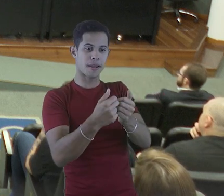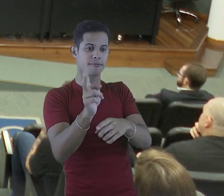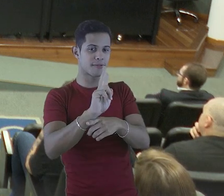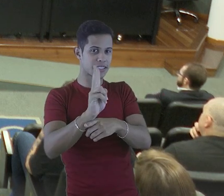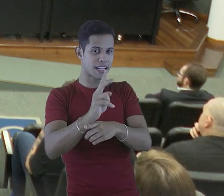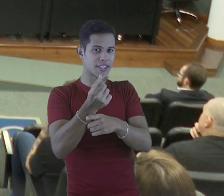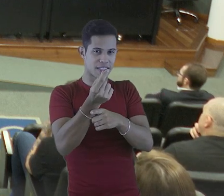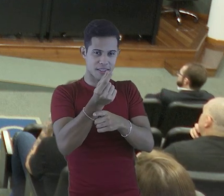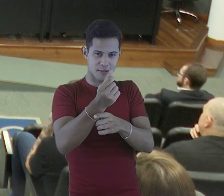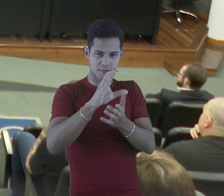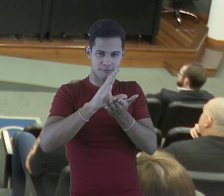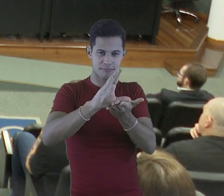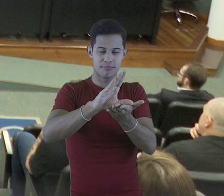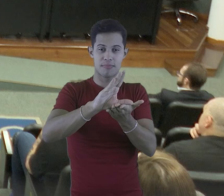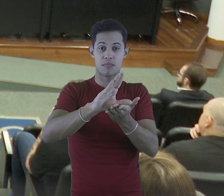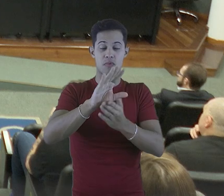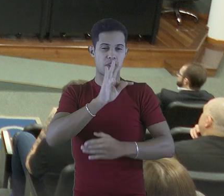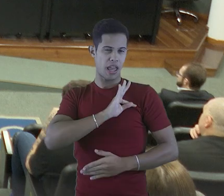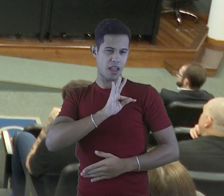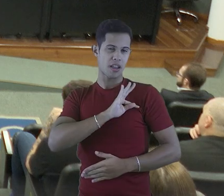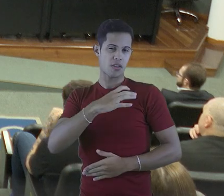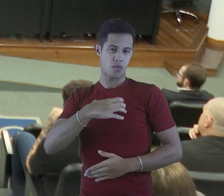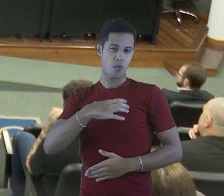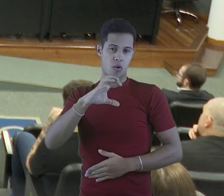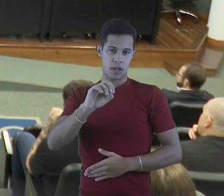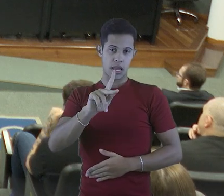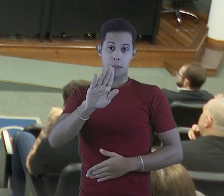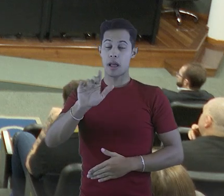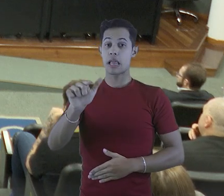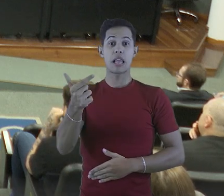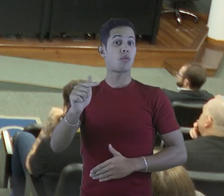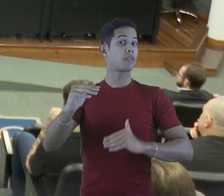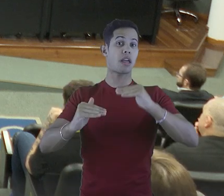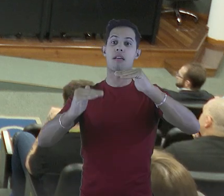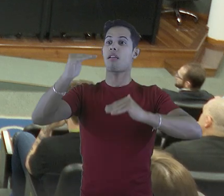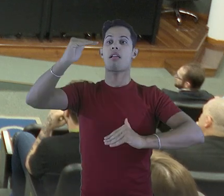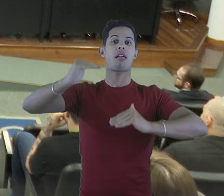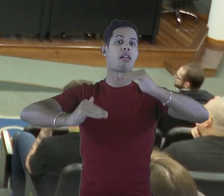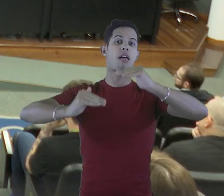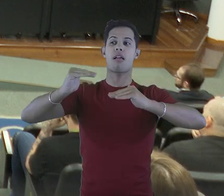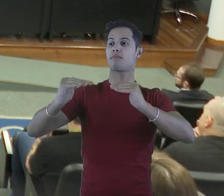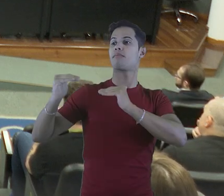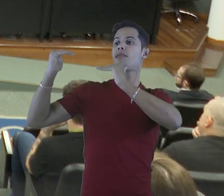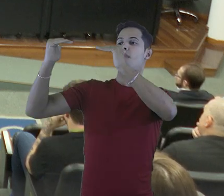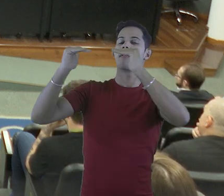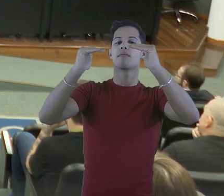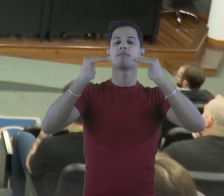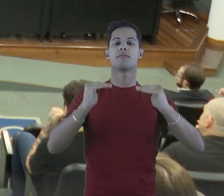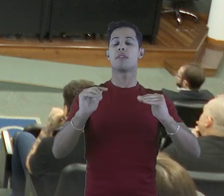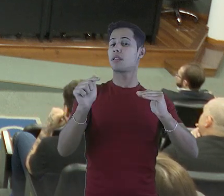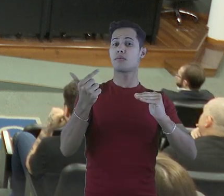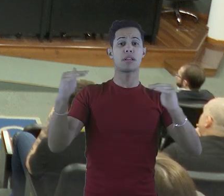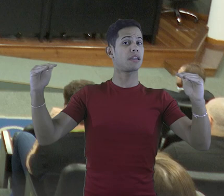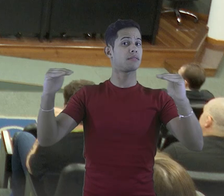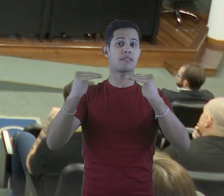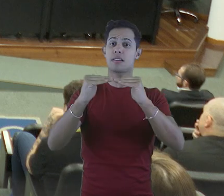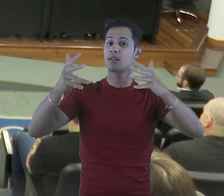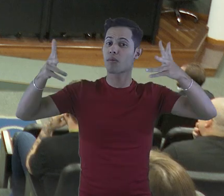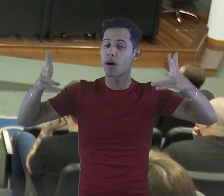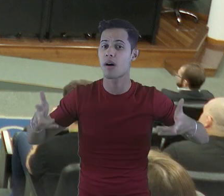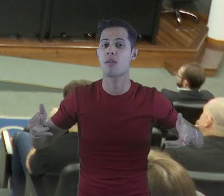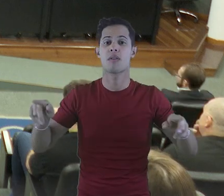fiscalização de forma técnica etc mas não há hierarquia concordam não há hierarquia há hierarquia entre a